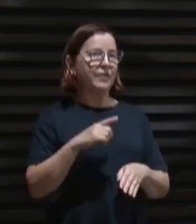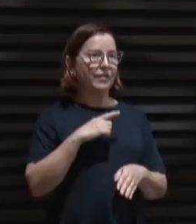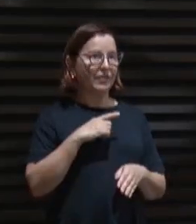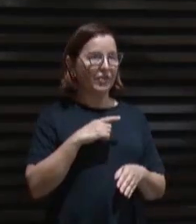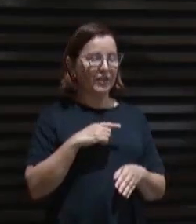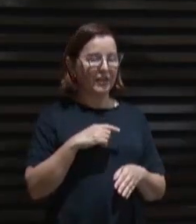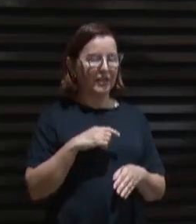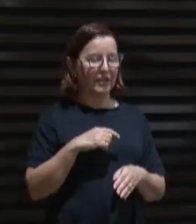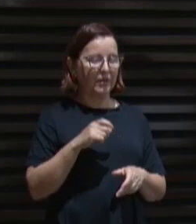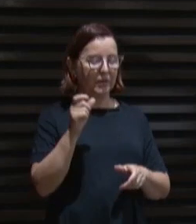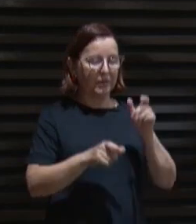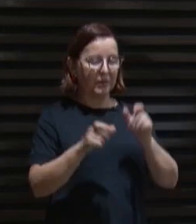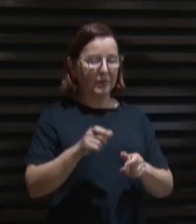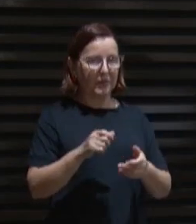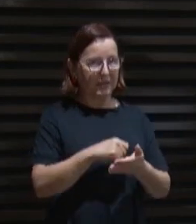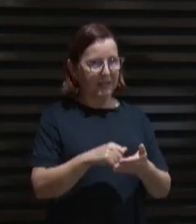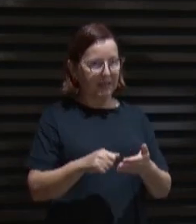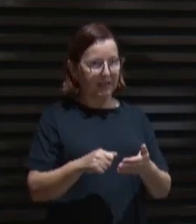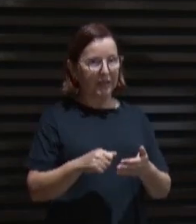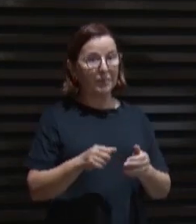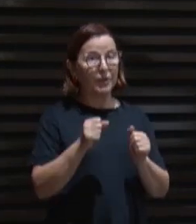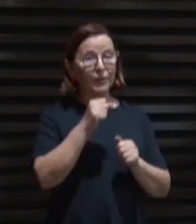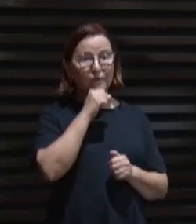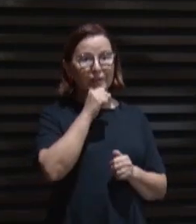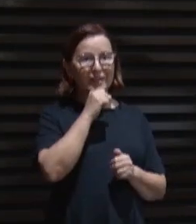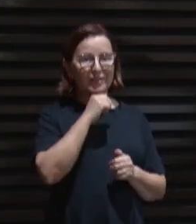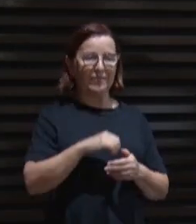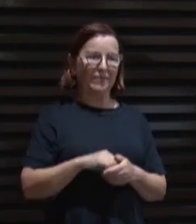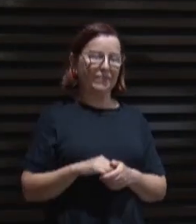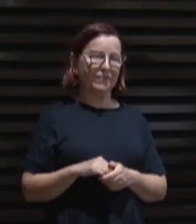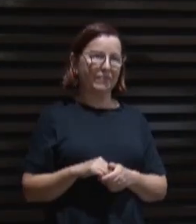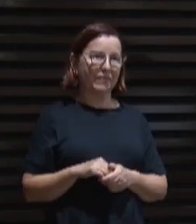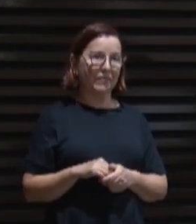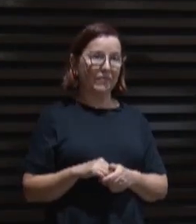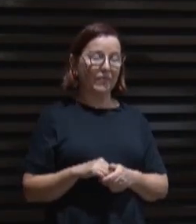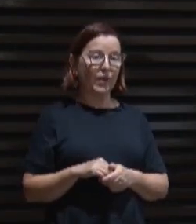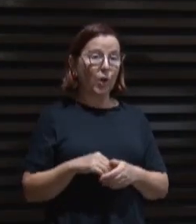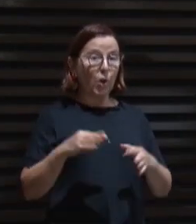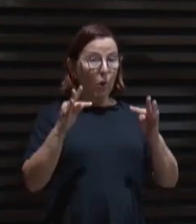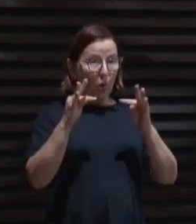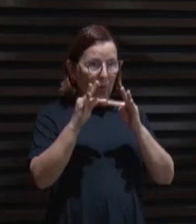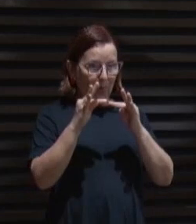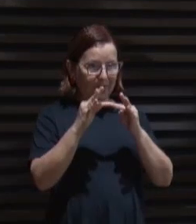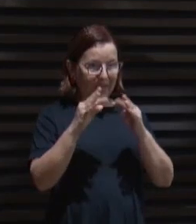Olha aqui, agora o Sinédrio, ele sempre se reunia no templo, mas o templo à noite ficava